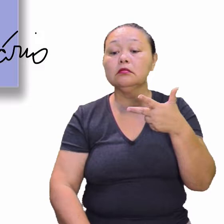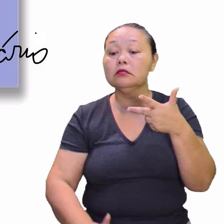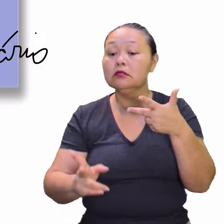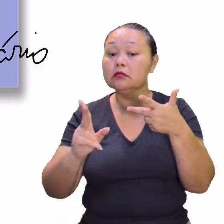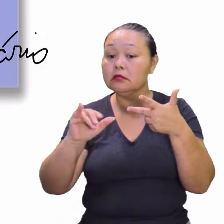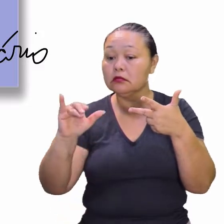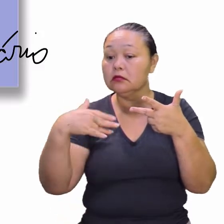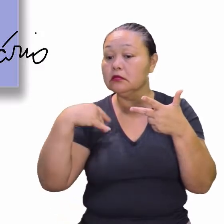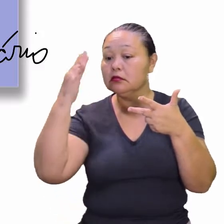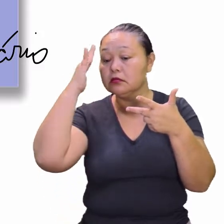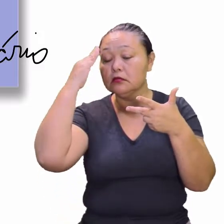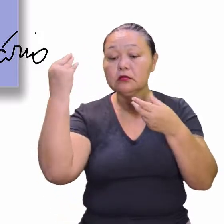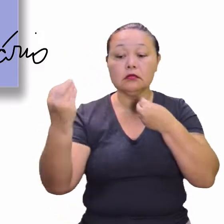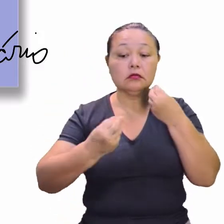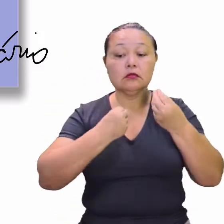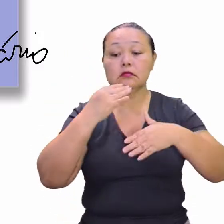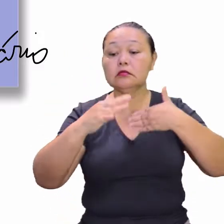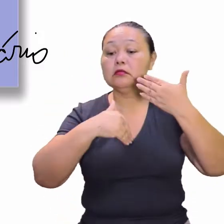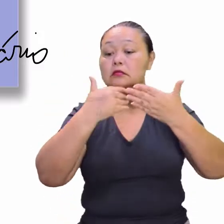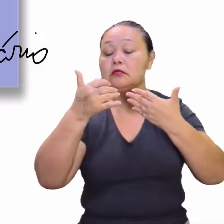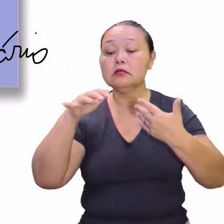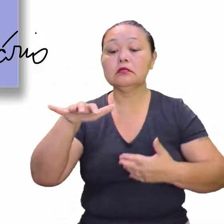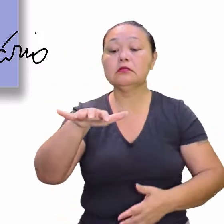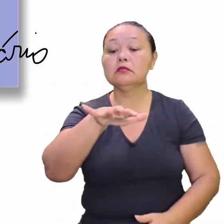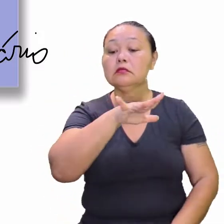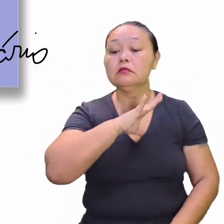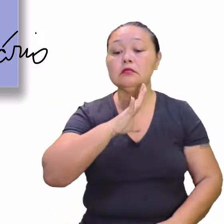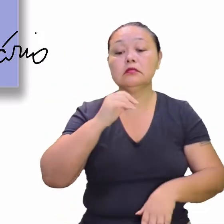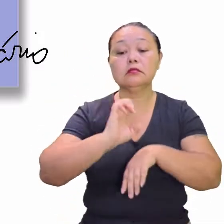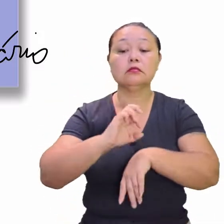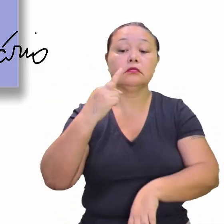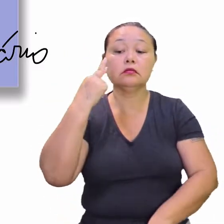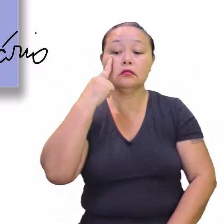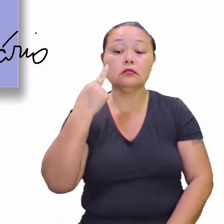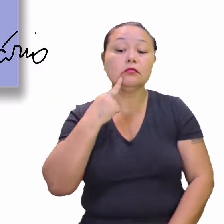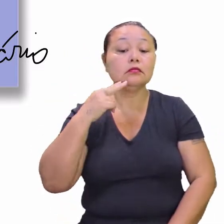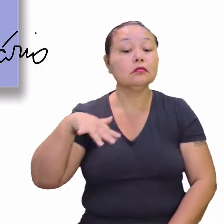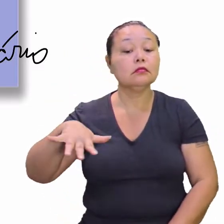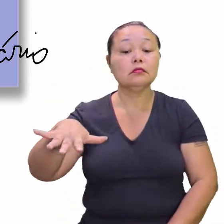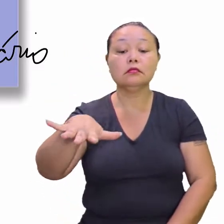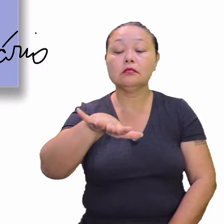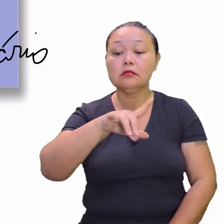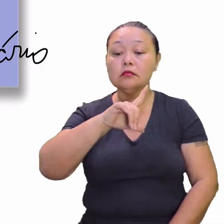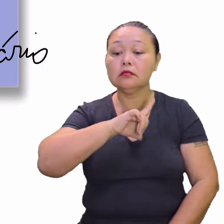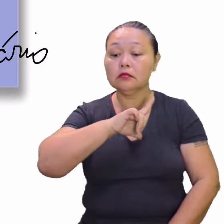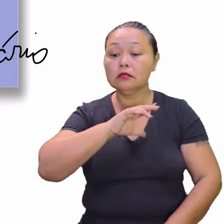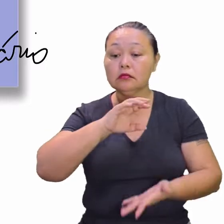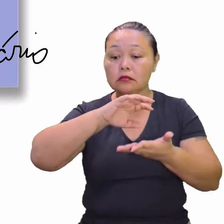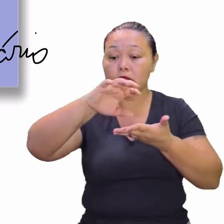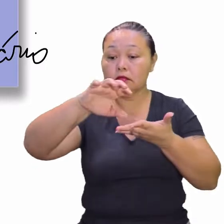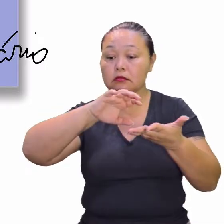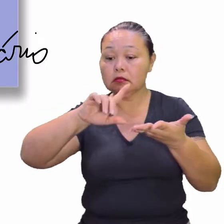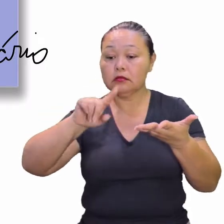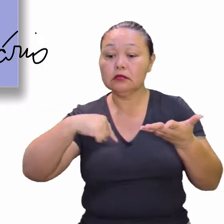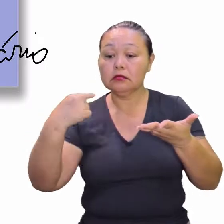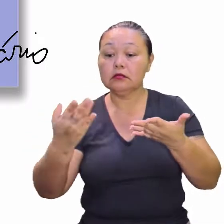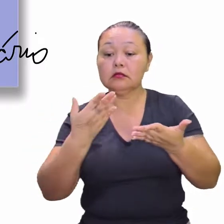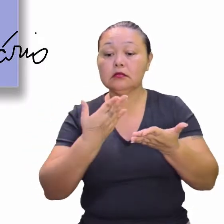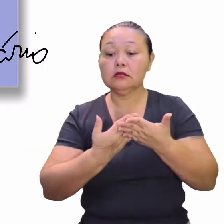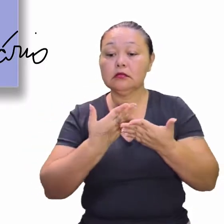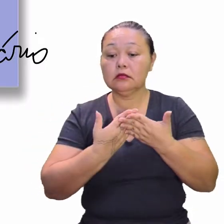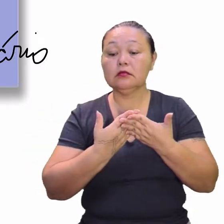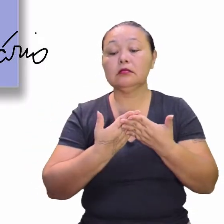Então a gente vai entender como que está desenvolvido os setores aqui em Rondônia, nessas áreas aí que a gente subdividiu a nossa